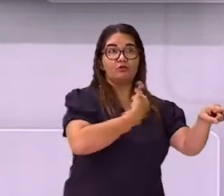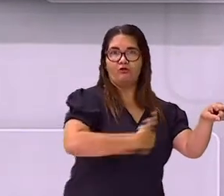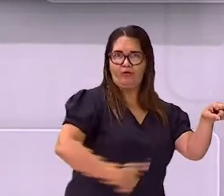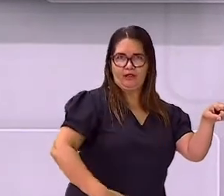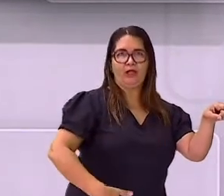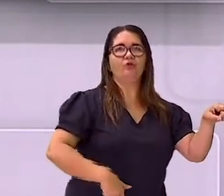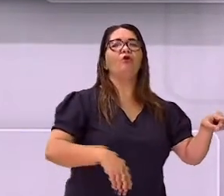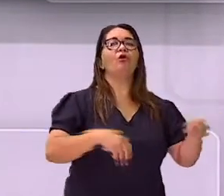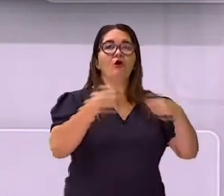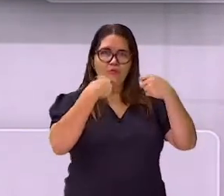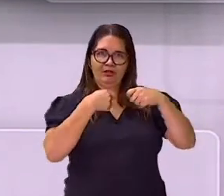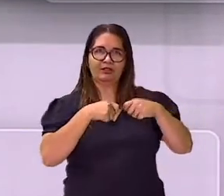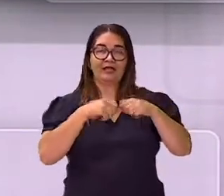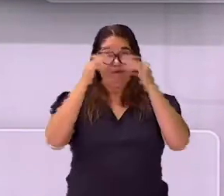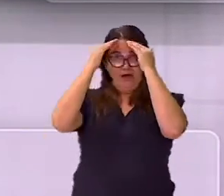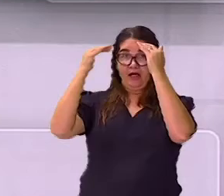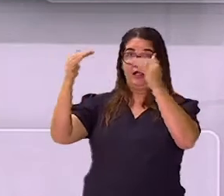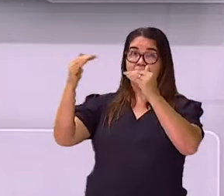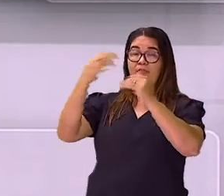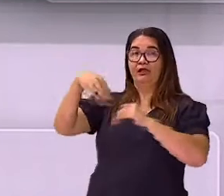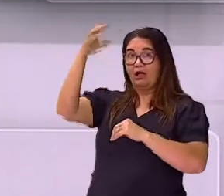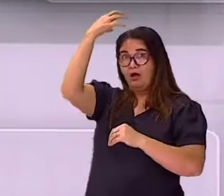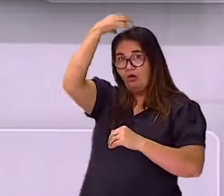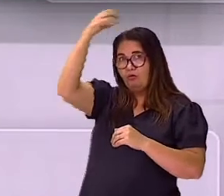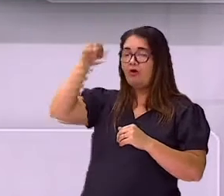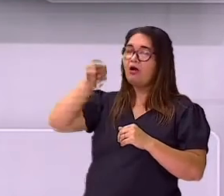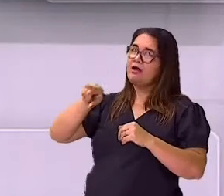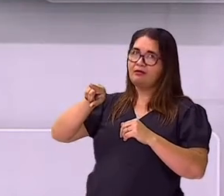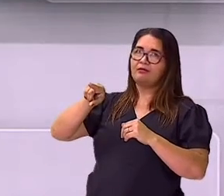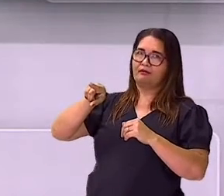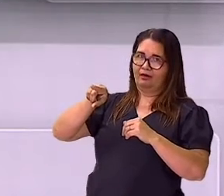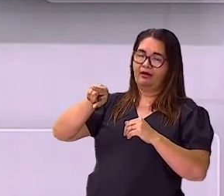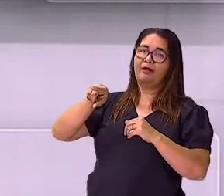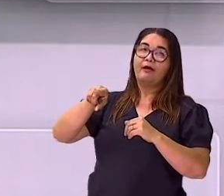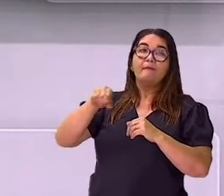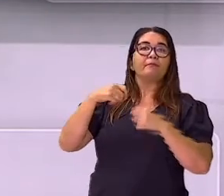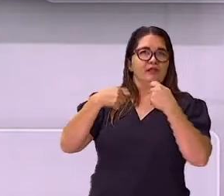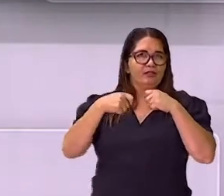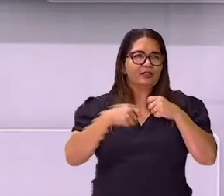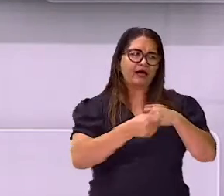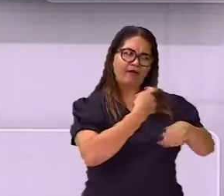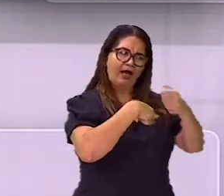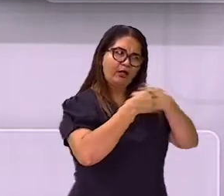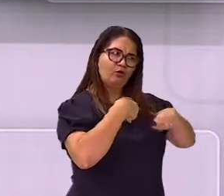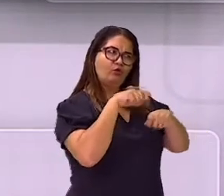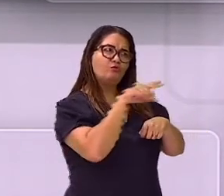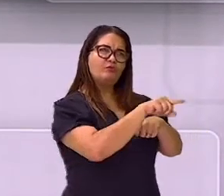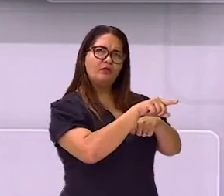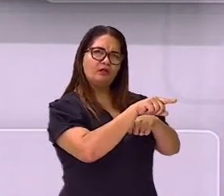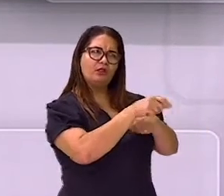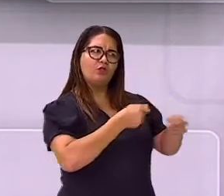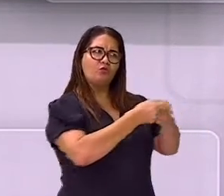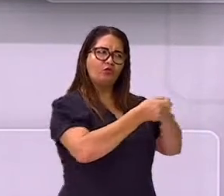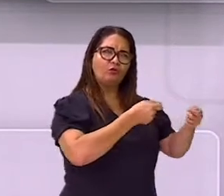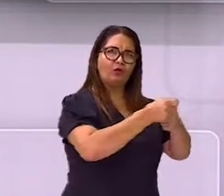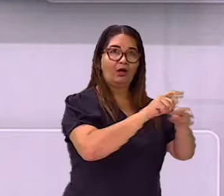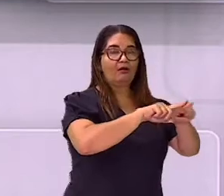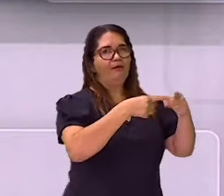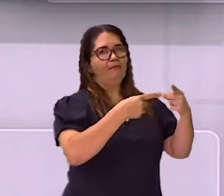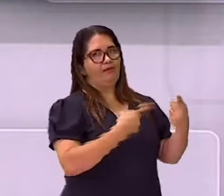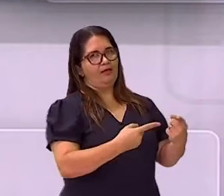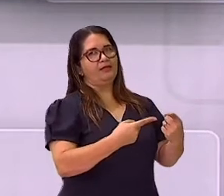sátrapas, eram responsáveis por cuidar da região segundo as orientações do